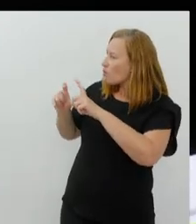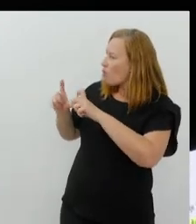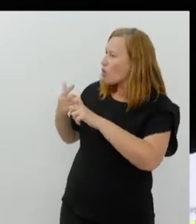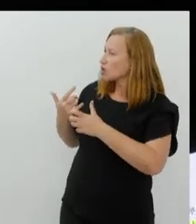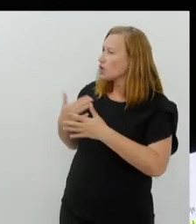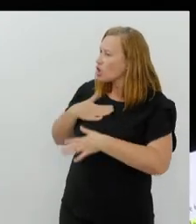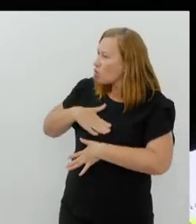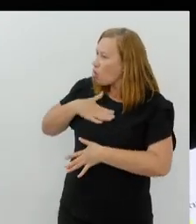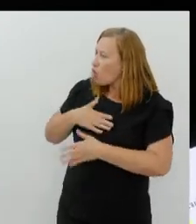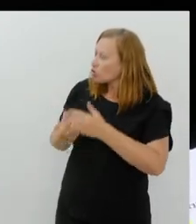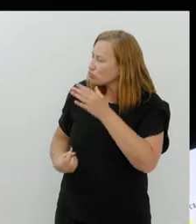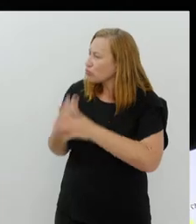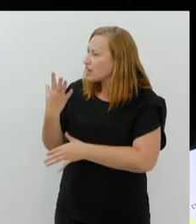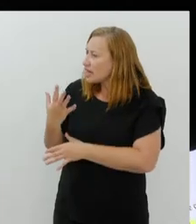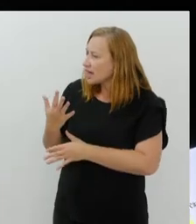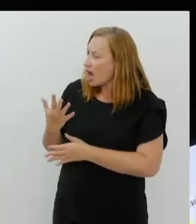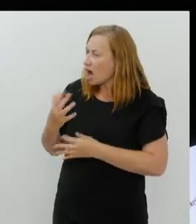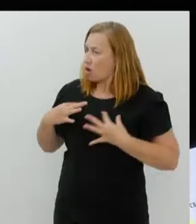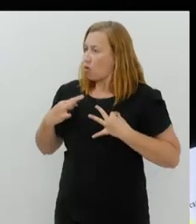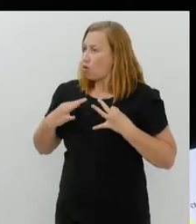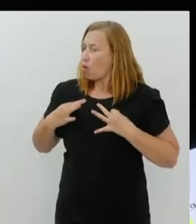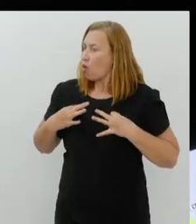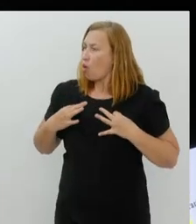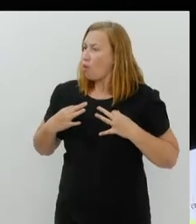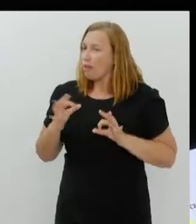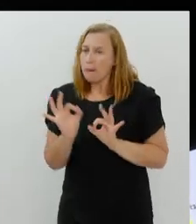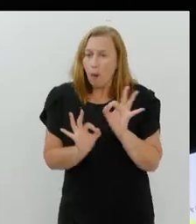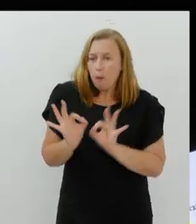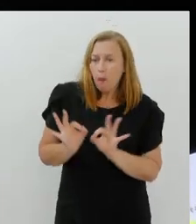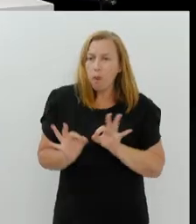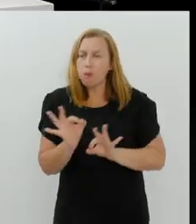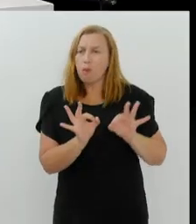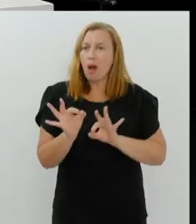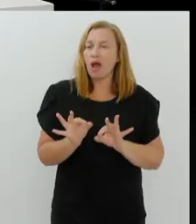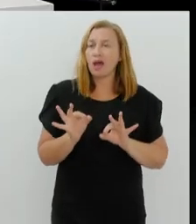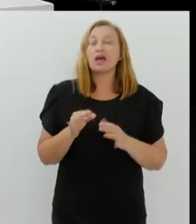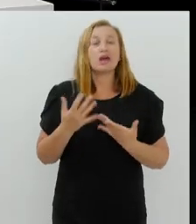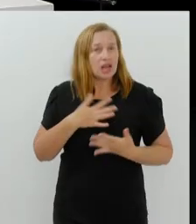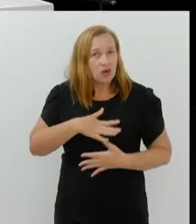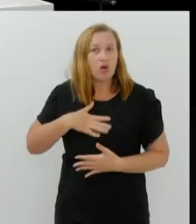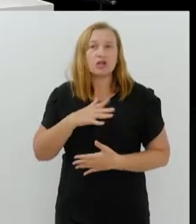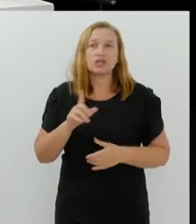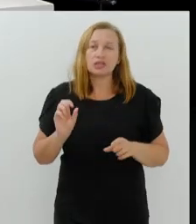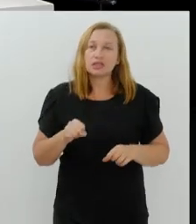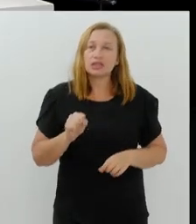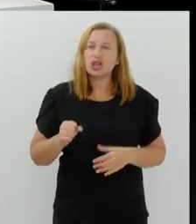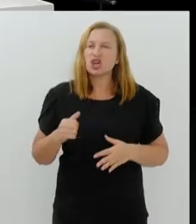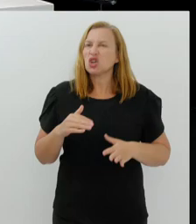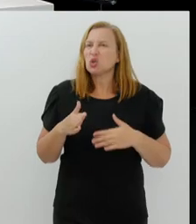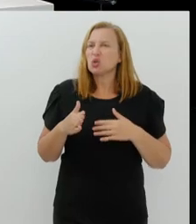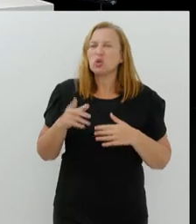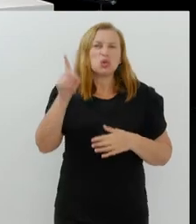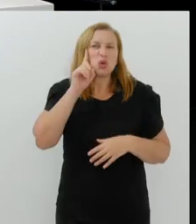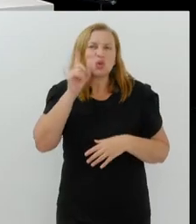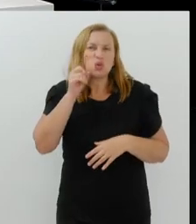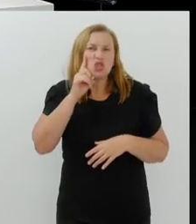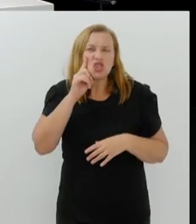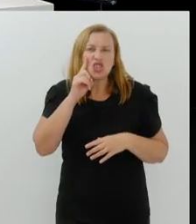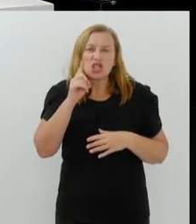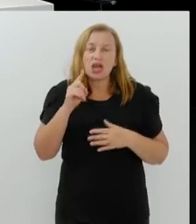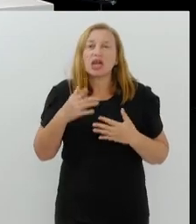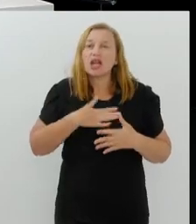gosta de criar, de se fantasiar. E cria aquela expectativa, né? Sim. É uma atração, né? Ele, no dia a dia,